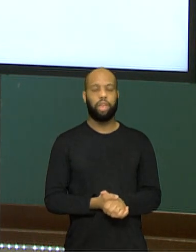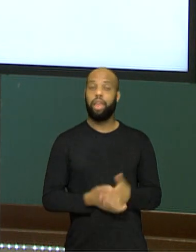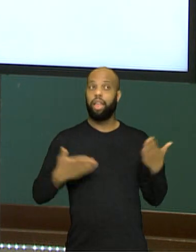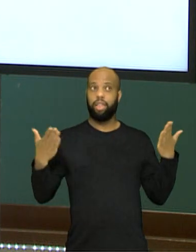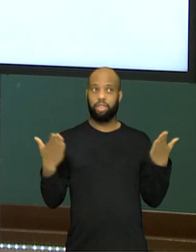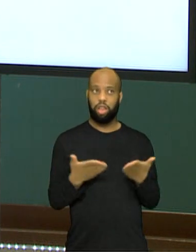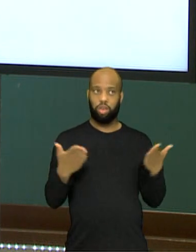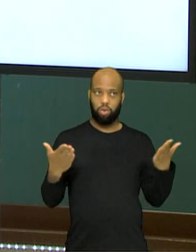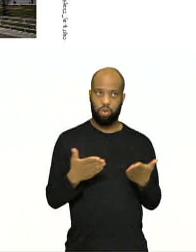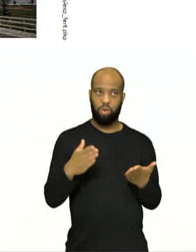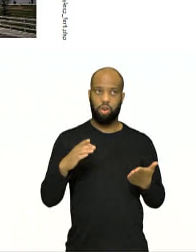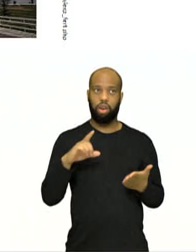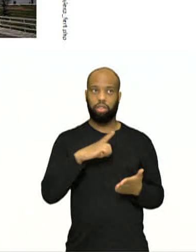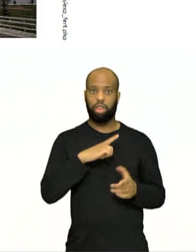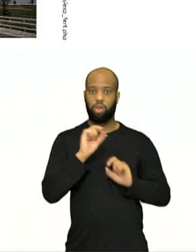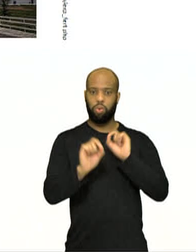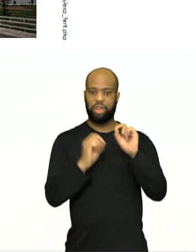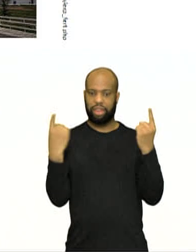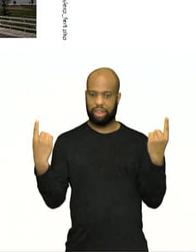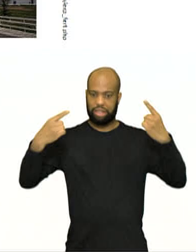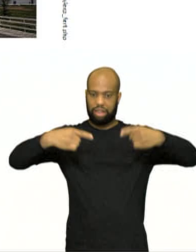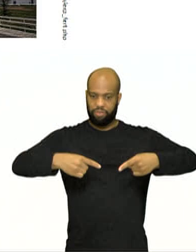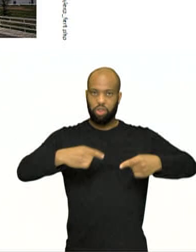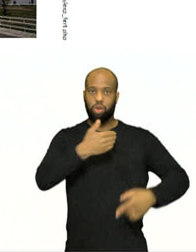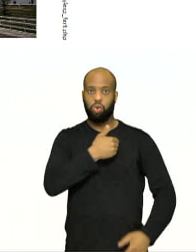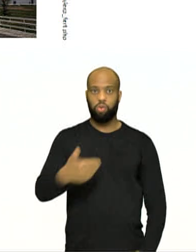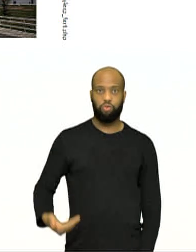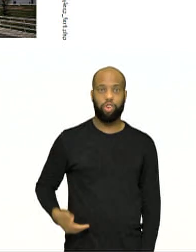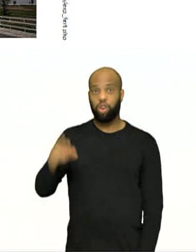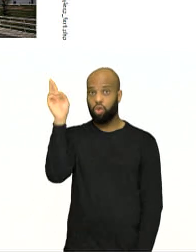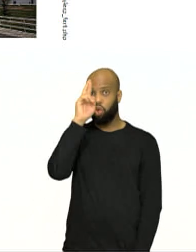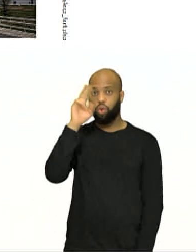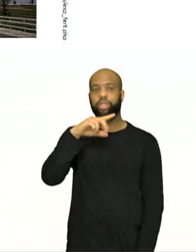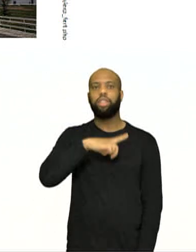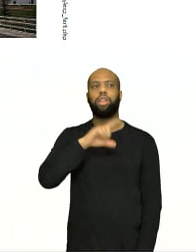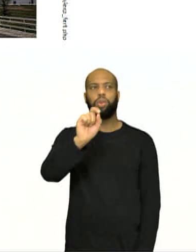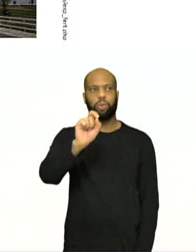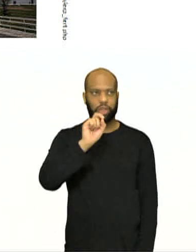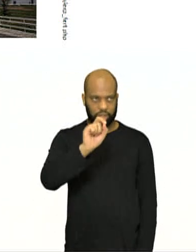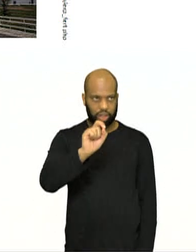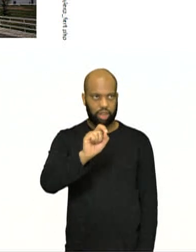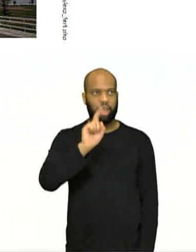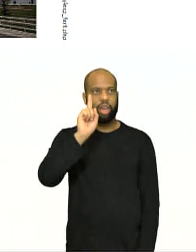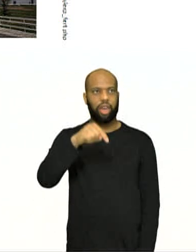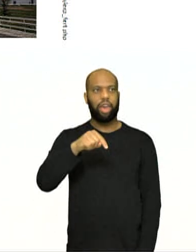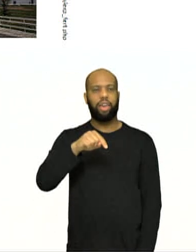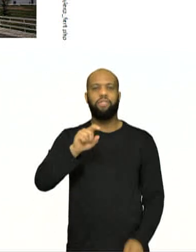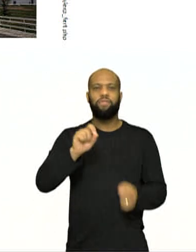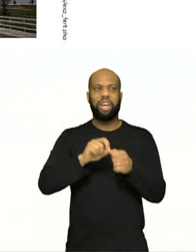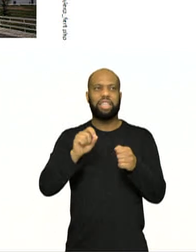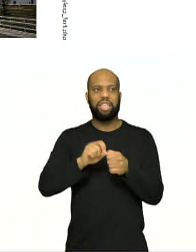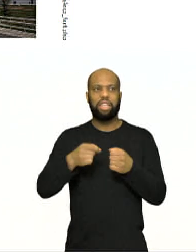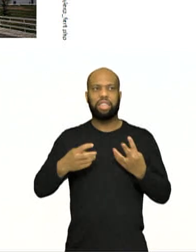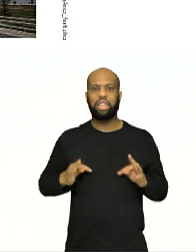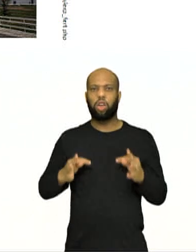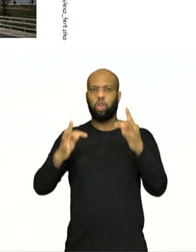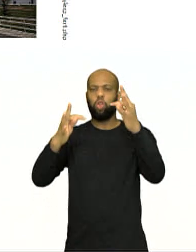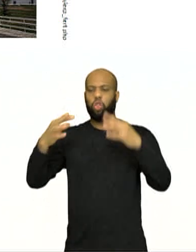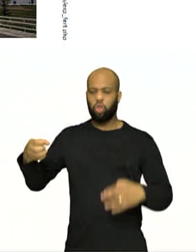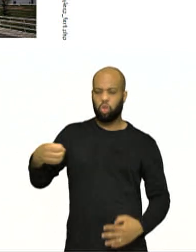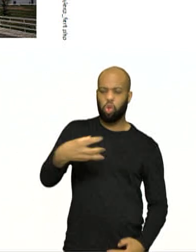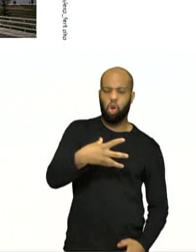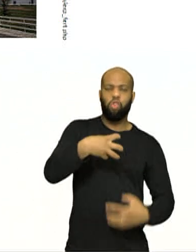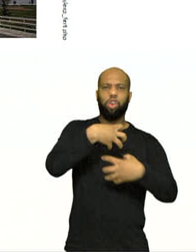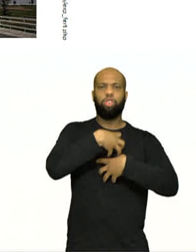Na atualidade, um dos grandes desafios que o governo russo enfrenta é modernizar a